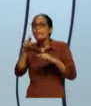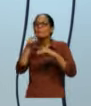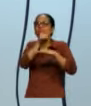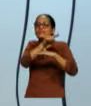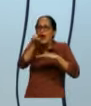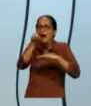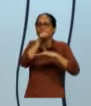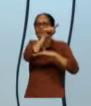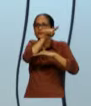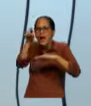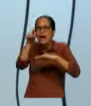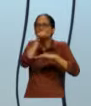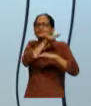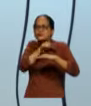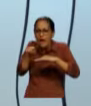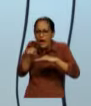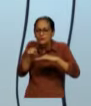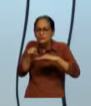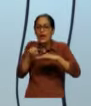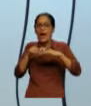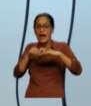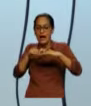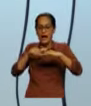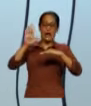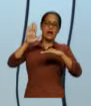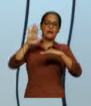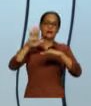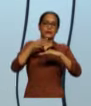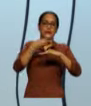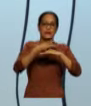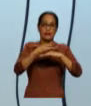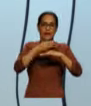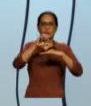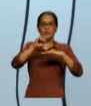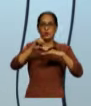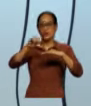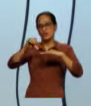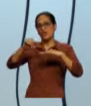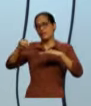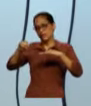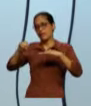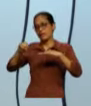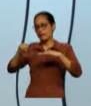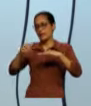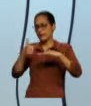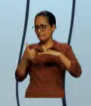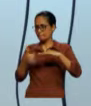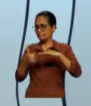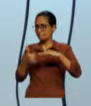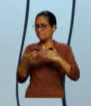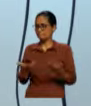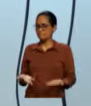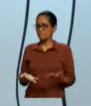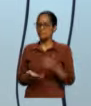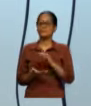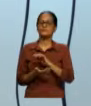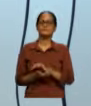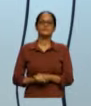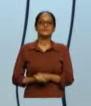traços na horizontal somente depois, né, com números maiores do que